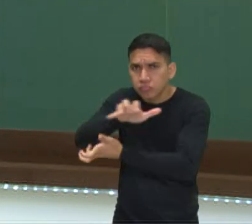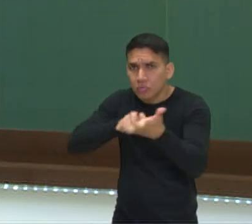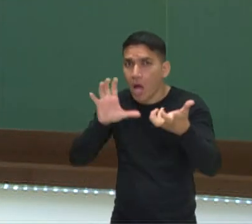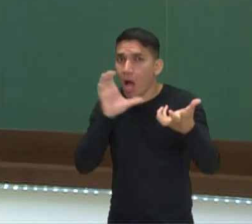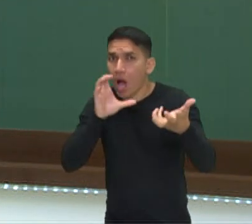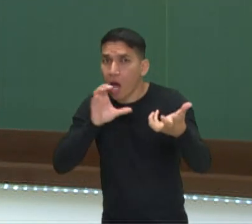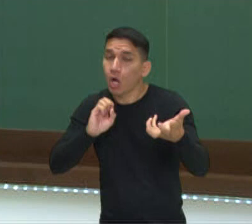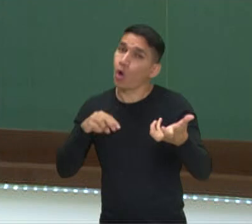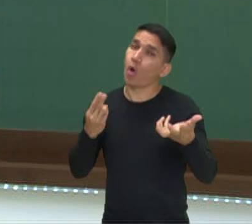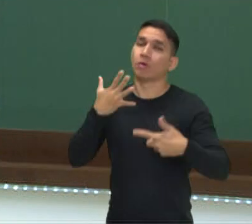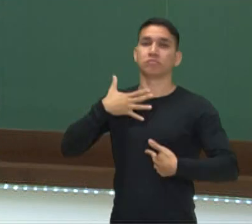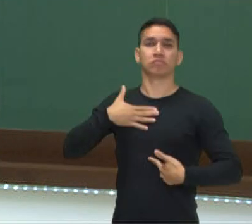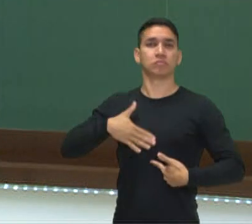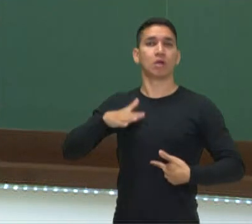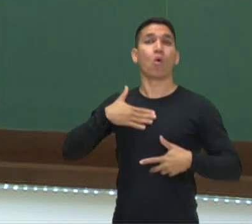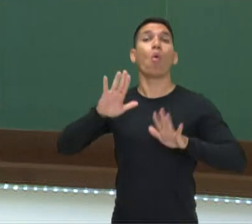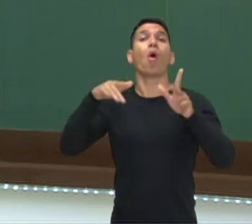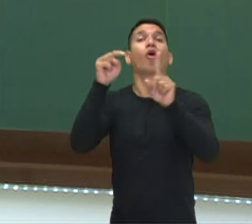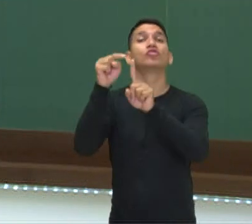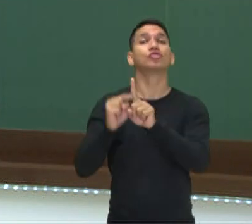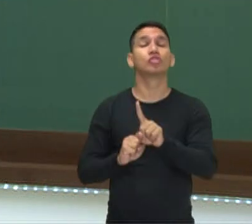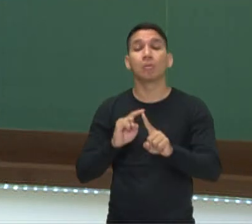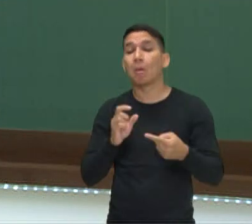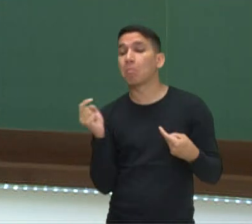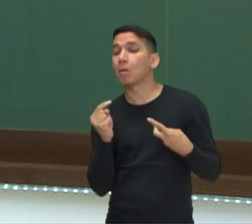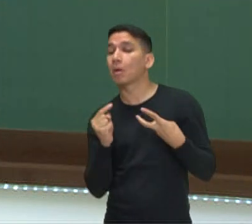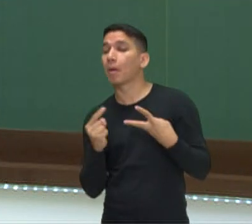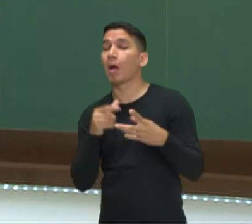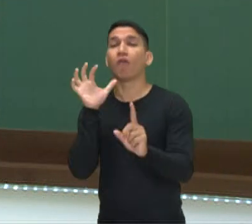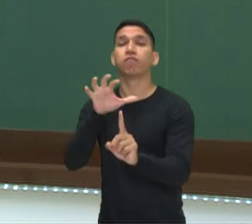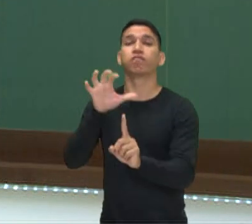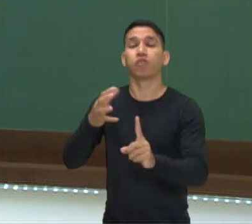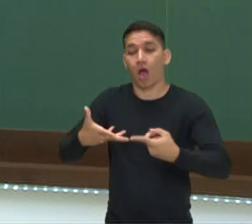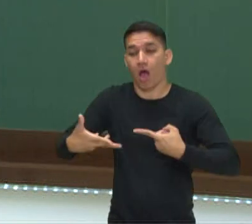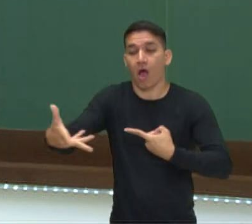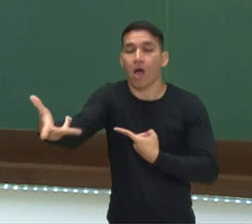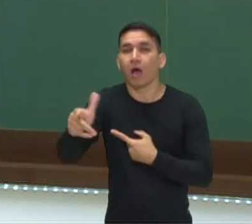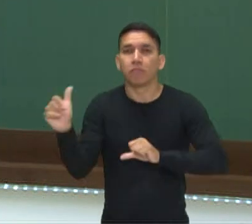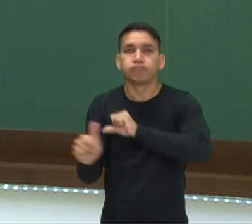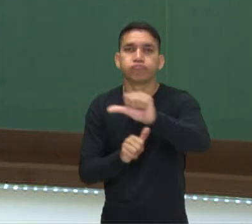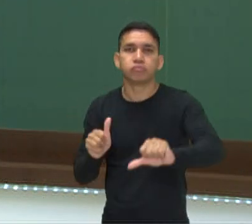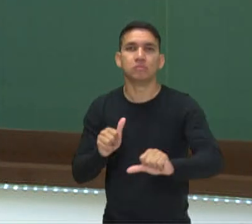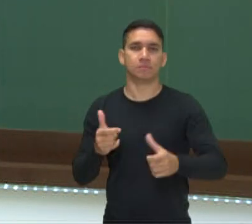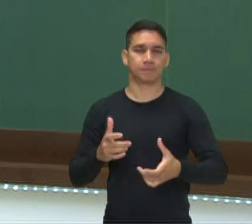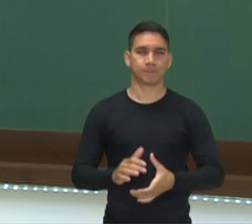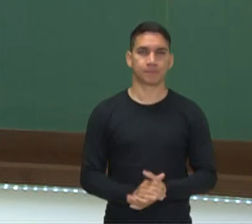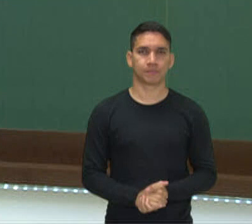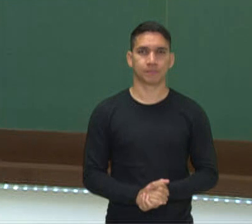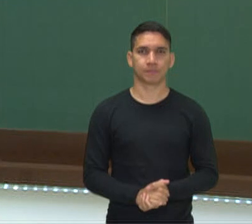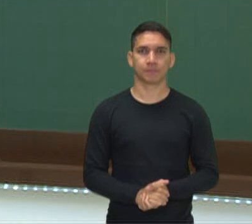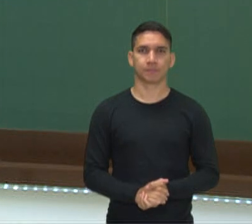mais devagar e que tipo de coisas podem estar alterando a velocidade dessas reações.